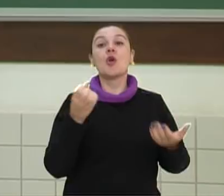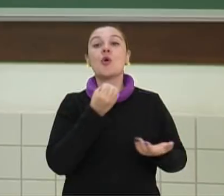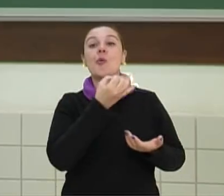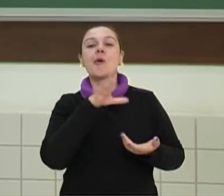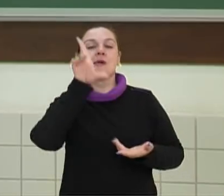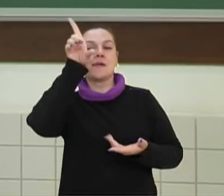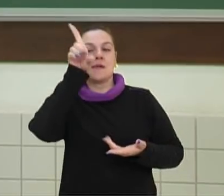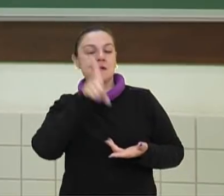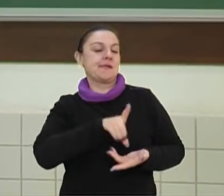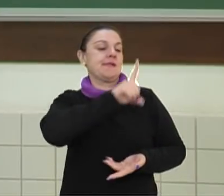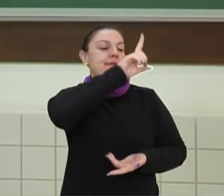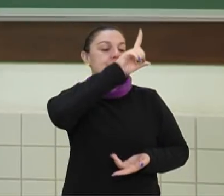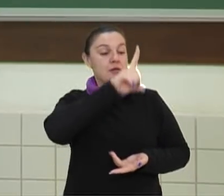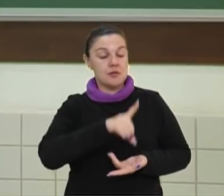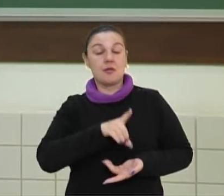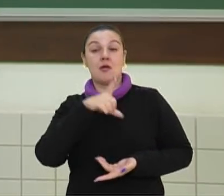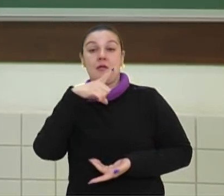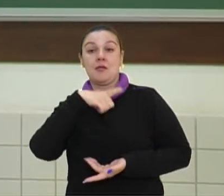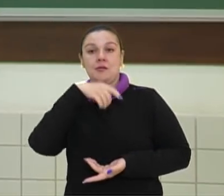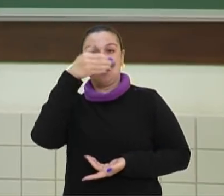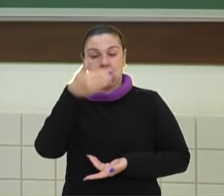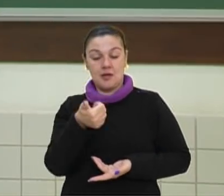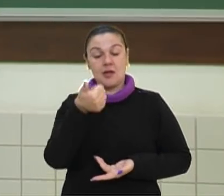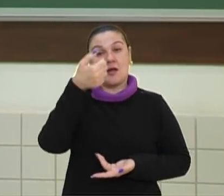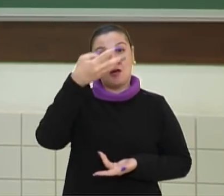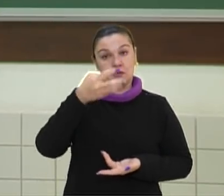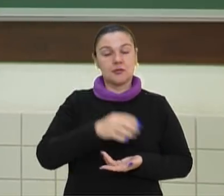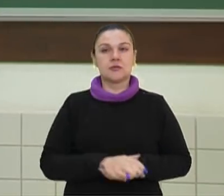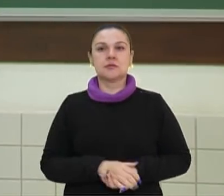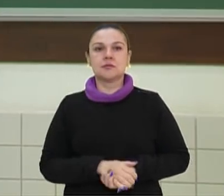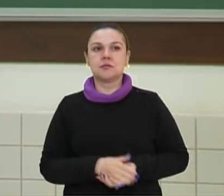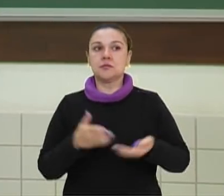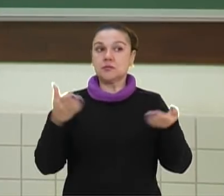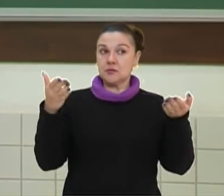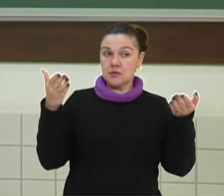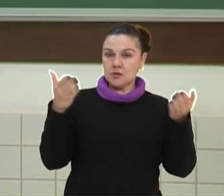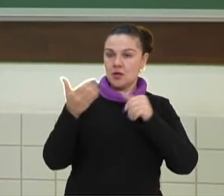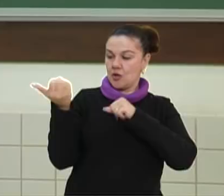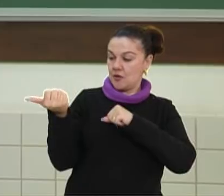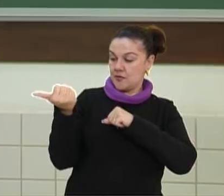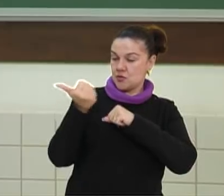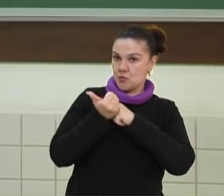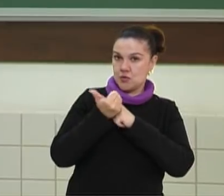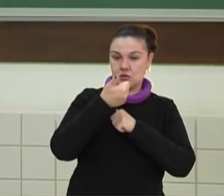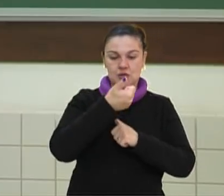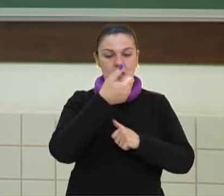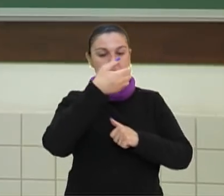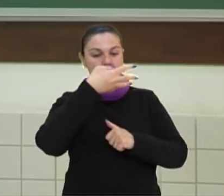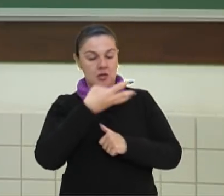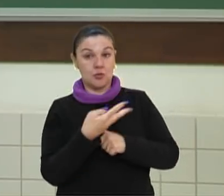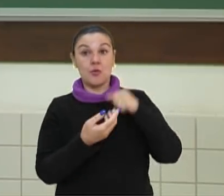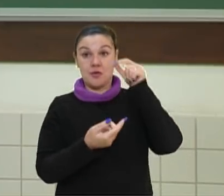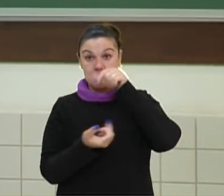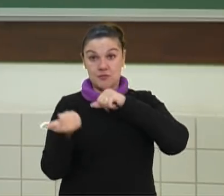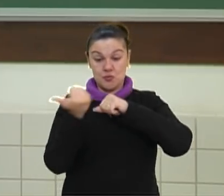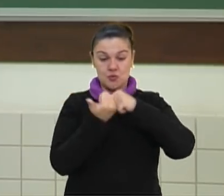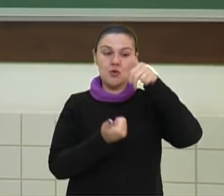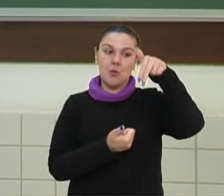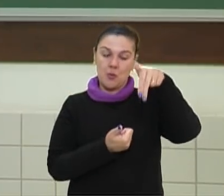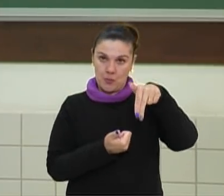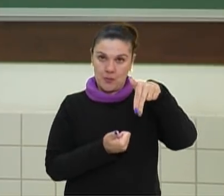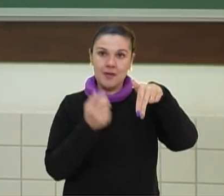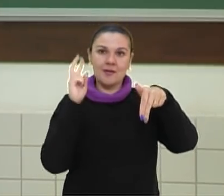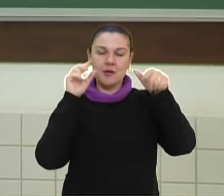de diagonais desse polígono que tem 14 lados. Então, você vai substituir o 14, que é a quantidade de lados,